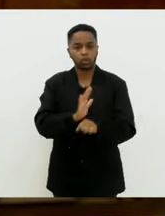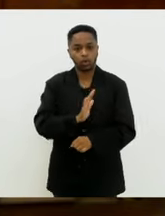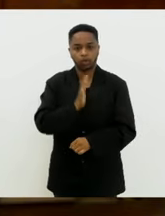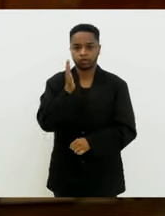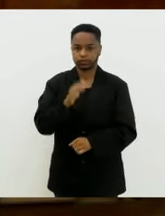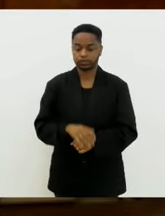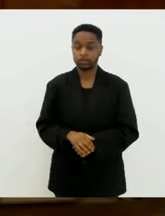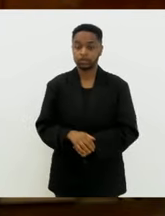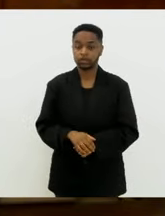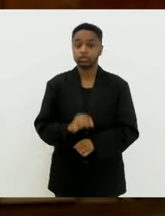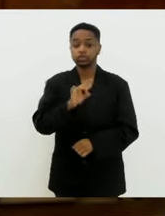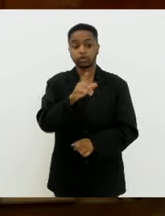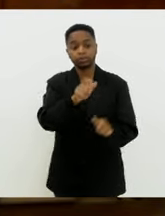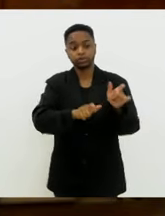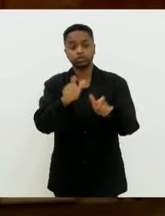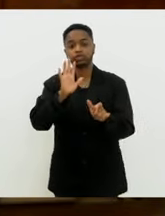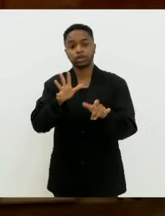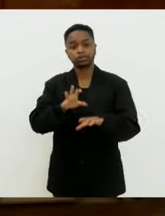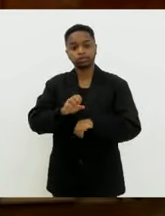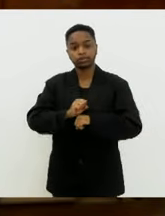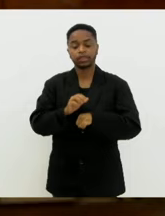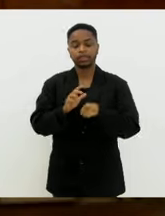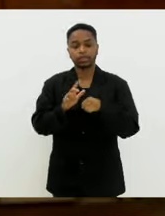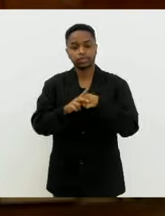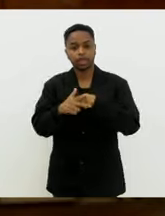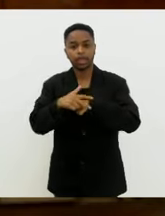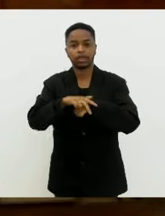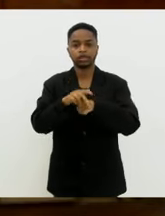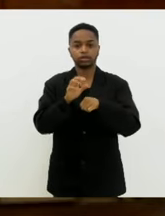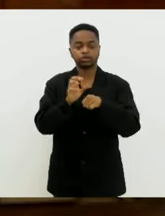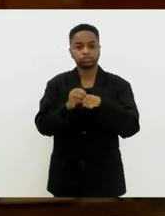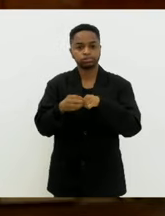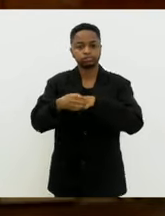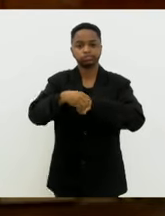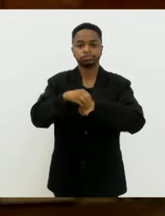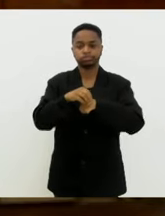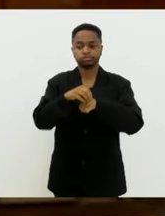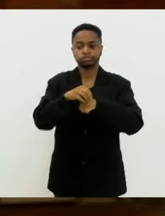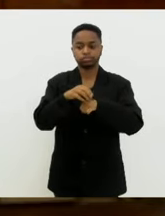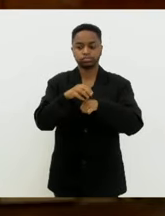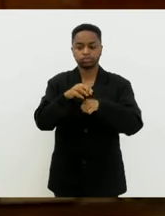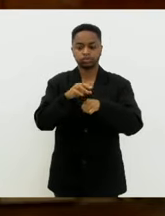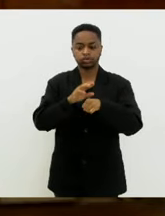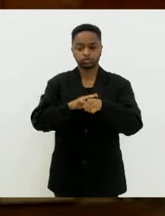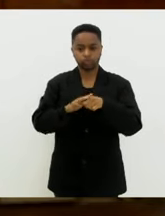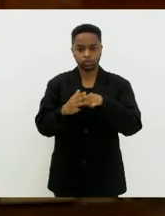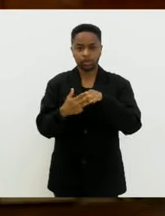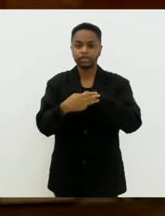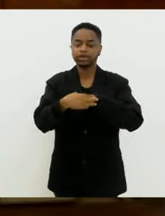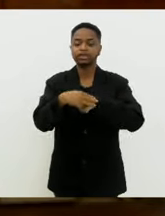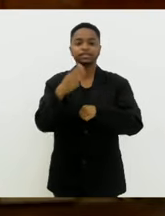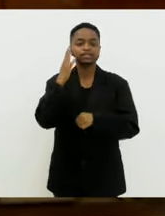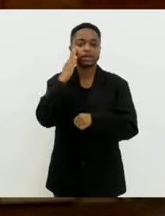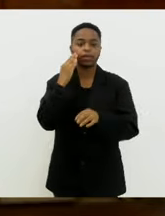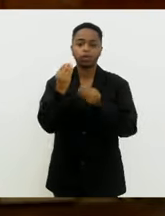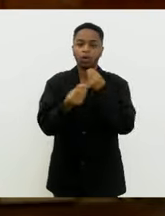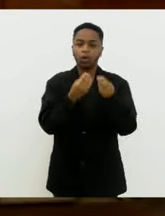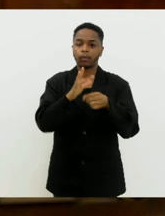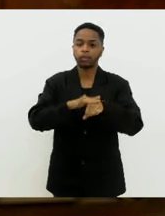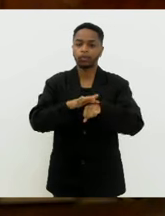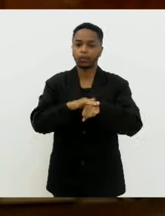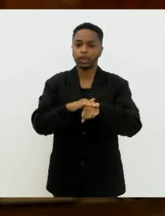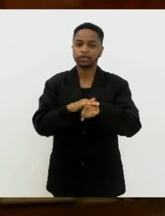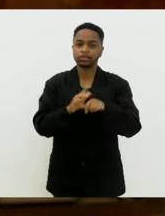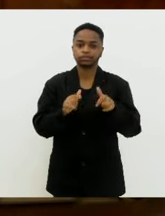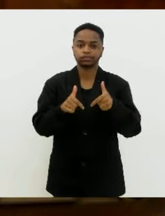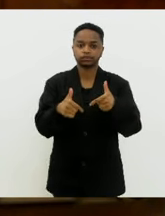já teve dengue, só quem já teve chikungunya, só quem já teve zika sabe o que é essa doença no corpo do nosso